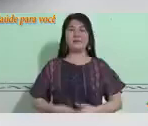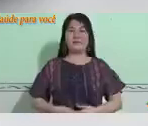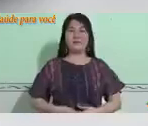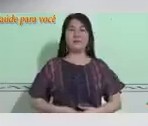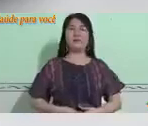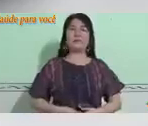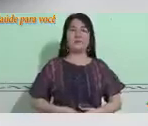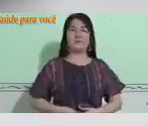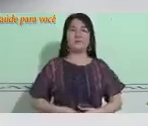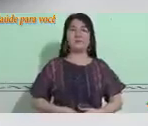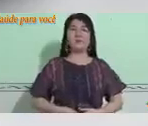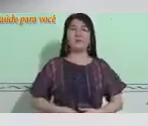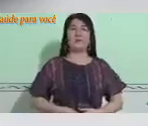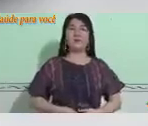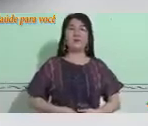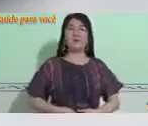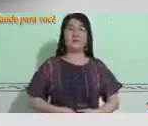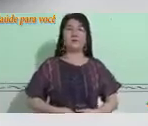NIOSNACORRENTESANGU e acento agudo